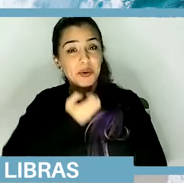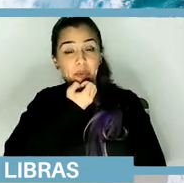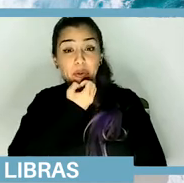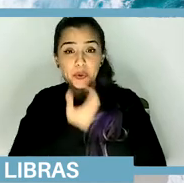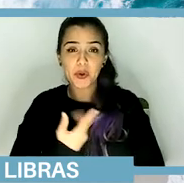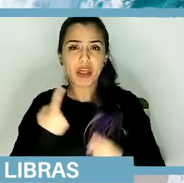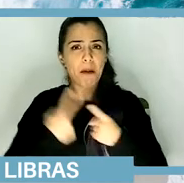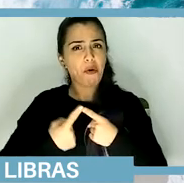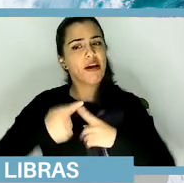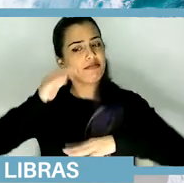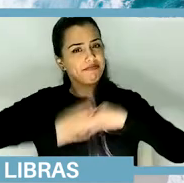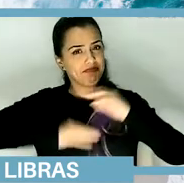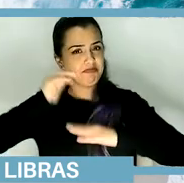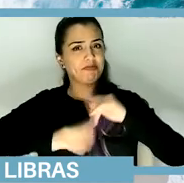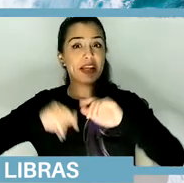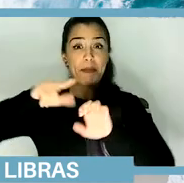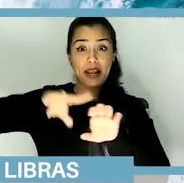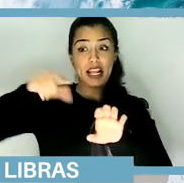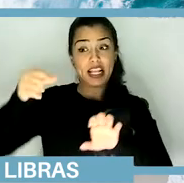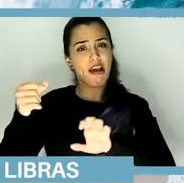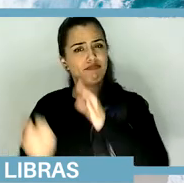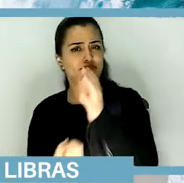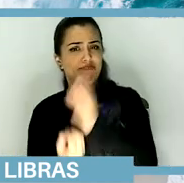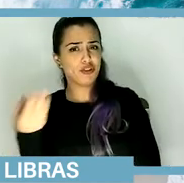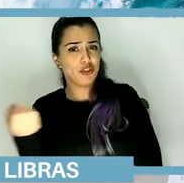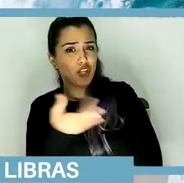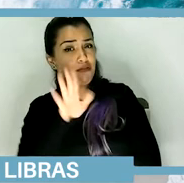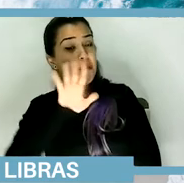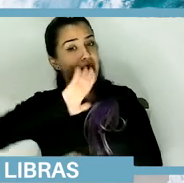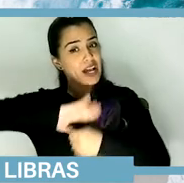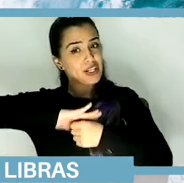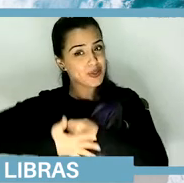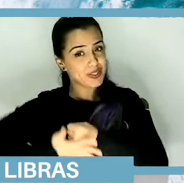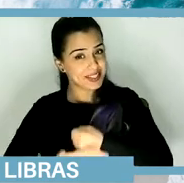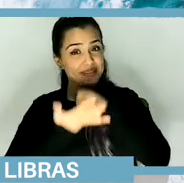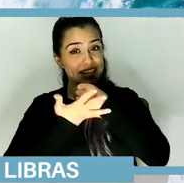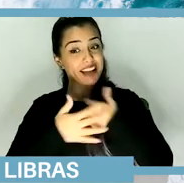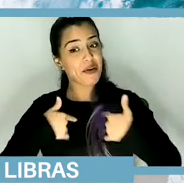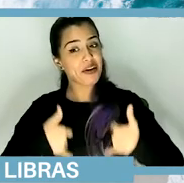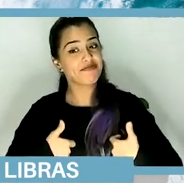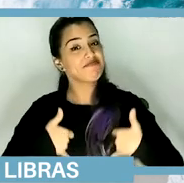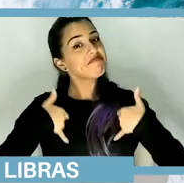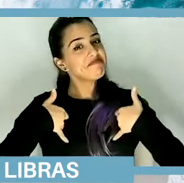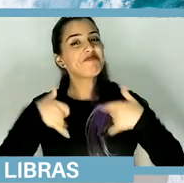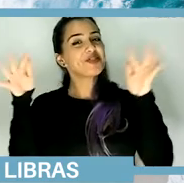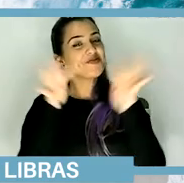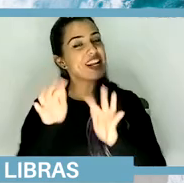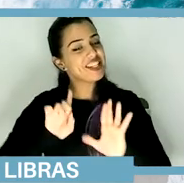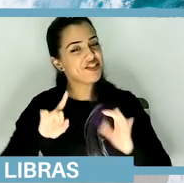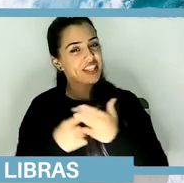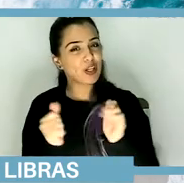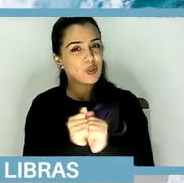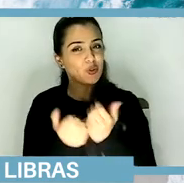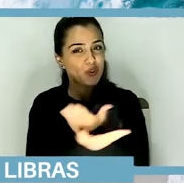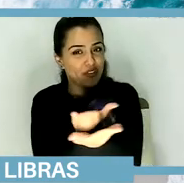então muito feliz né de fazer parte também nesse momento aqui com vocês a minha intenção